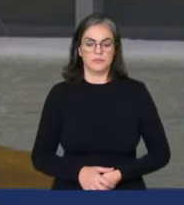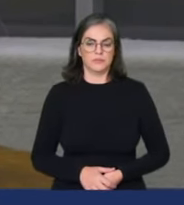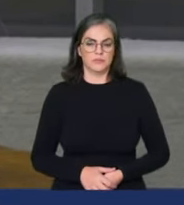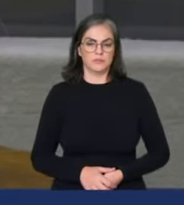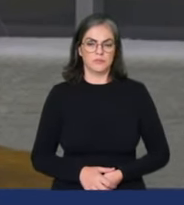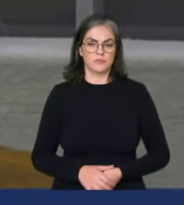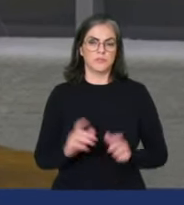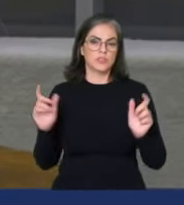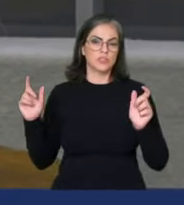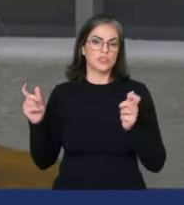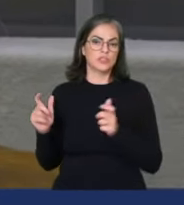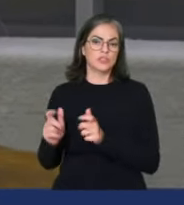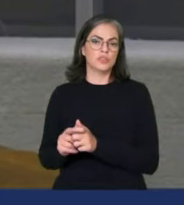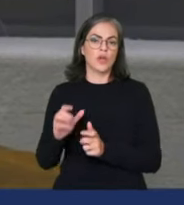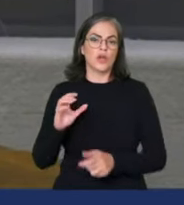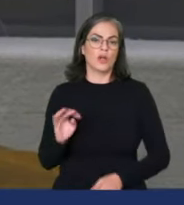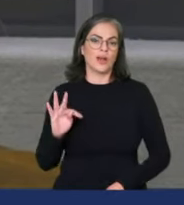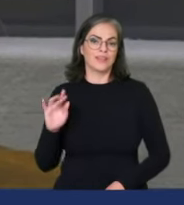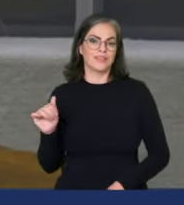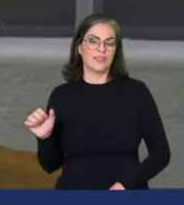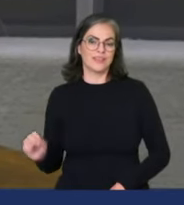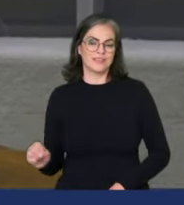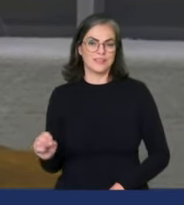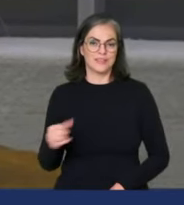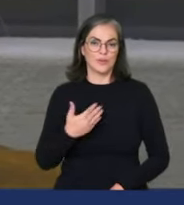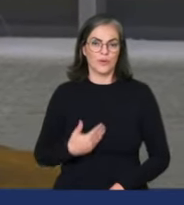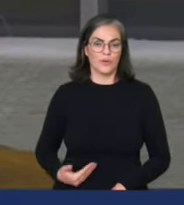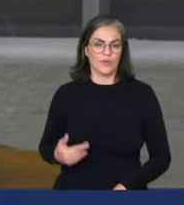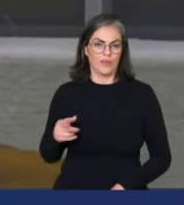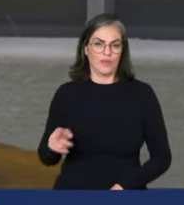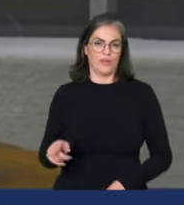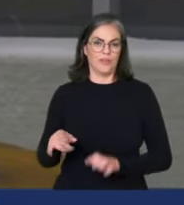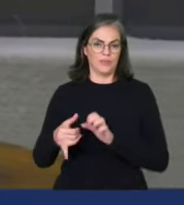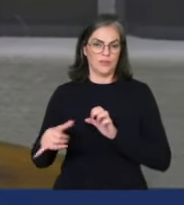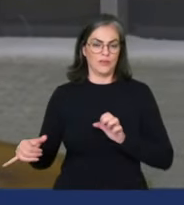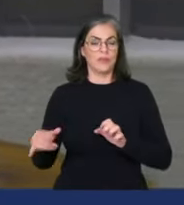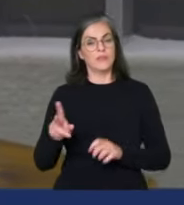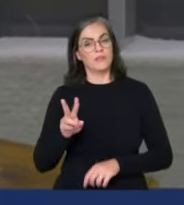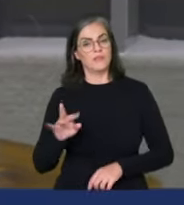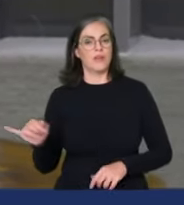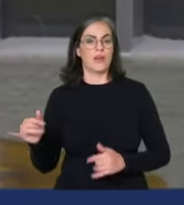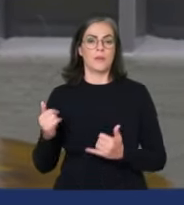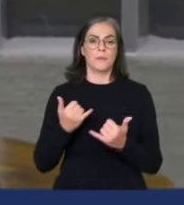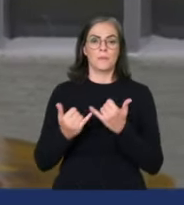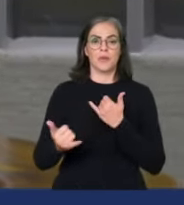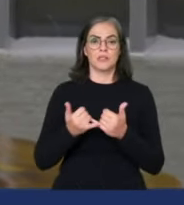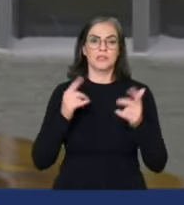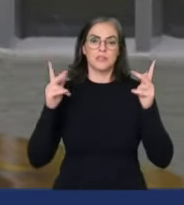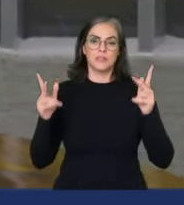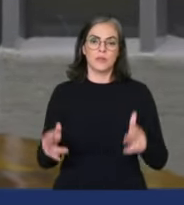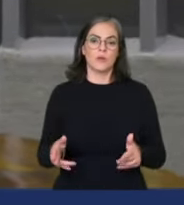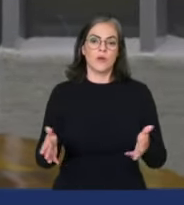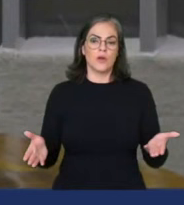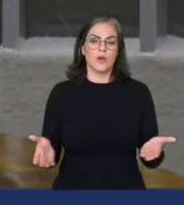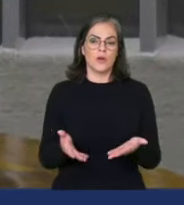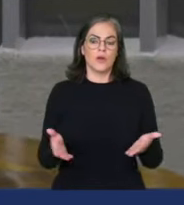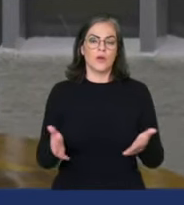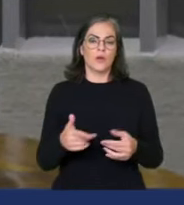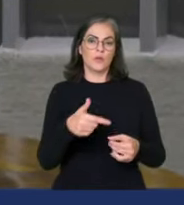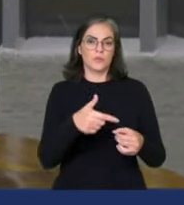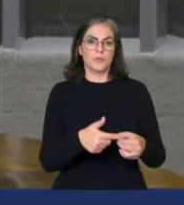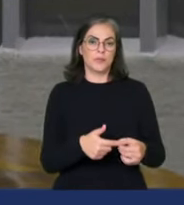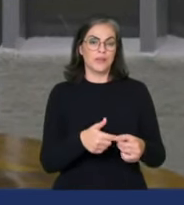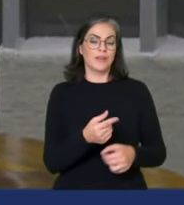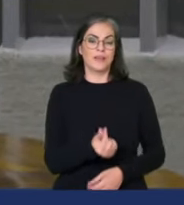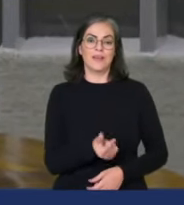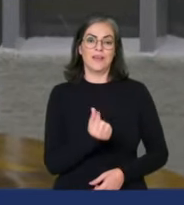vai aproximar a sensação dos preços de energia elétrica para essa desregulação que nós temos hoje nos preços de combustível. E